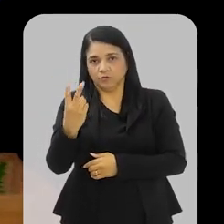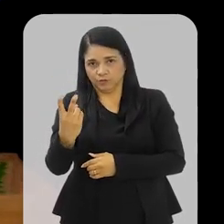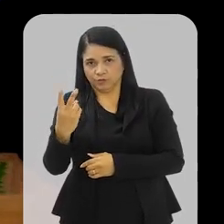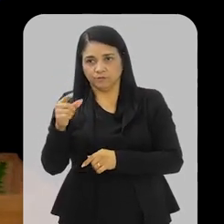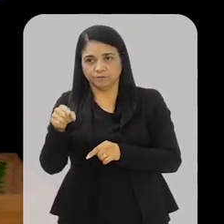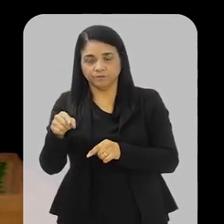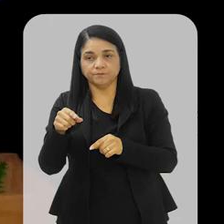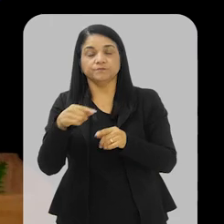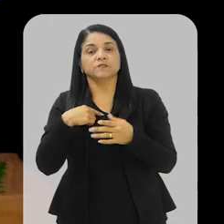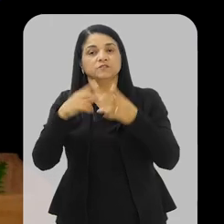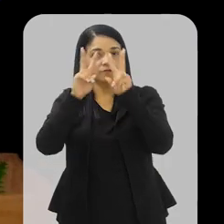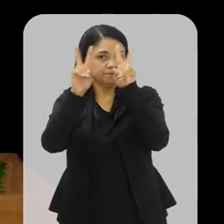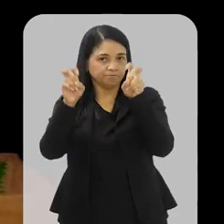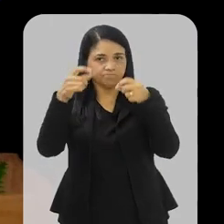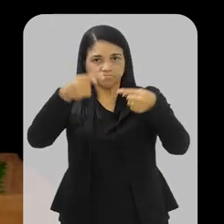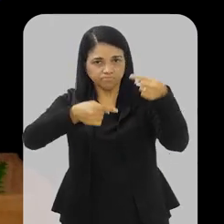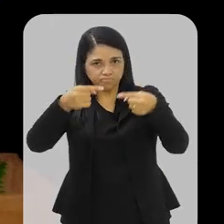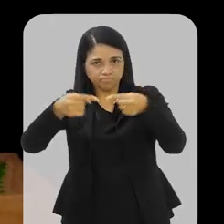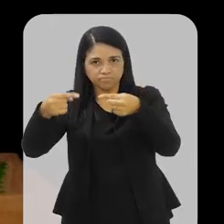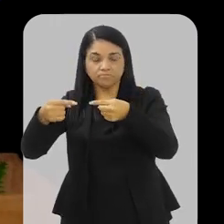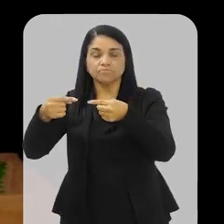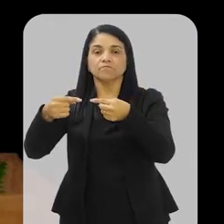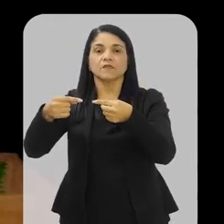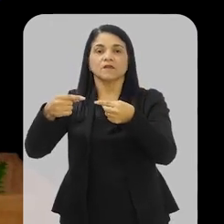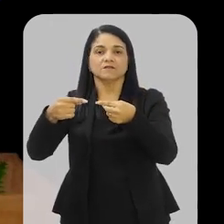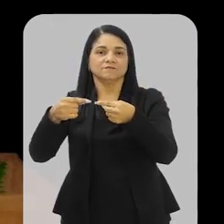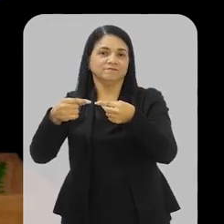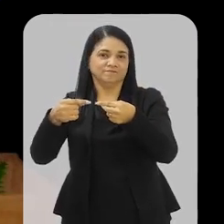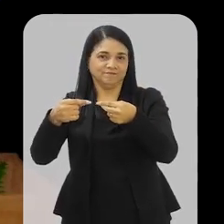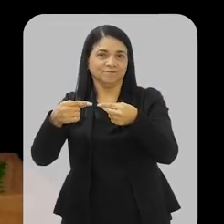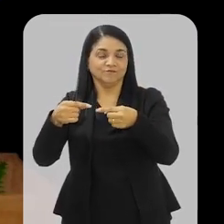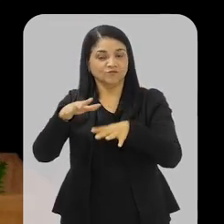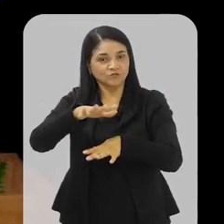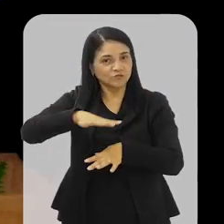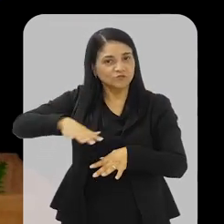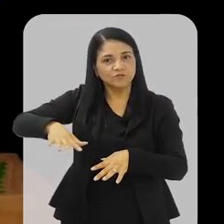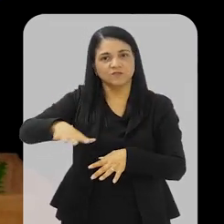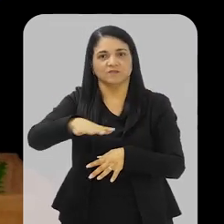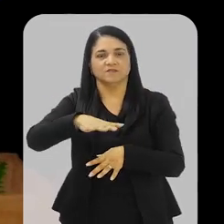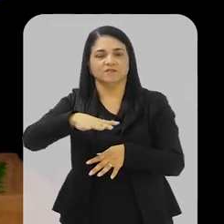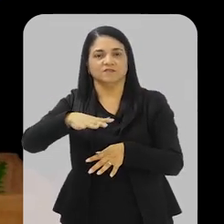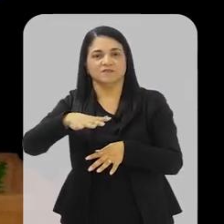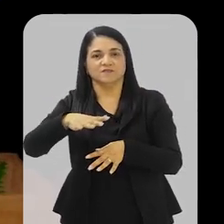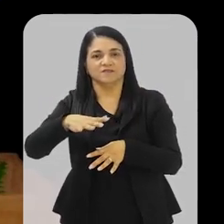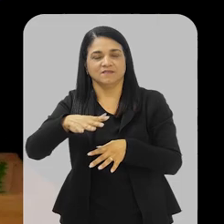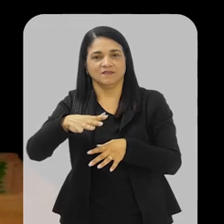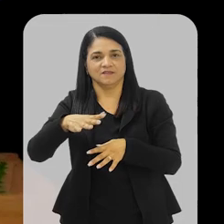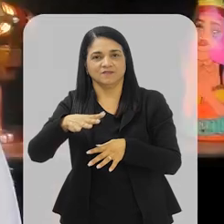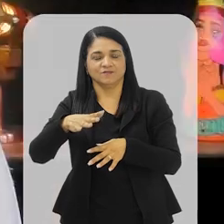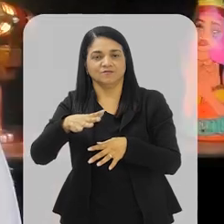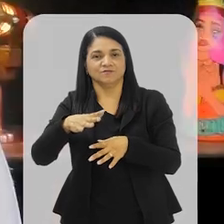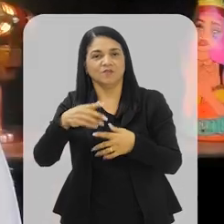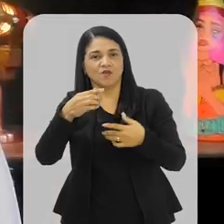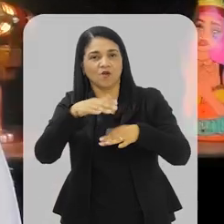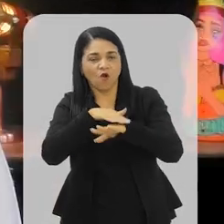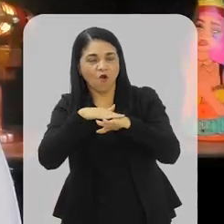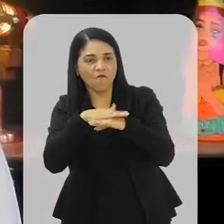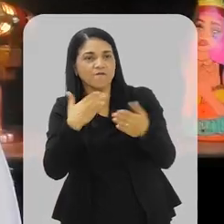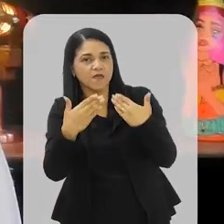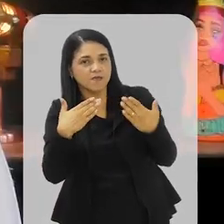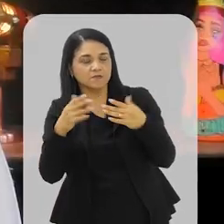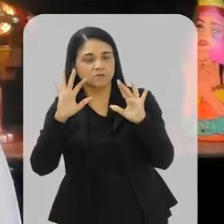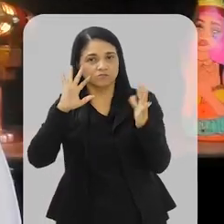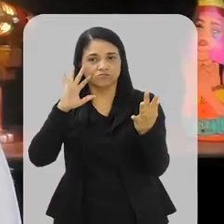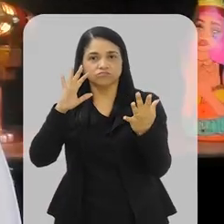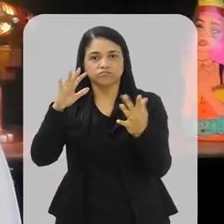nós o primeiro seminário nós vamos tratar sobre esse assunto que é algo que tá bem latente nos meios eh eh da da